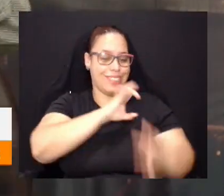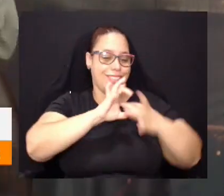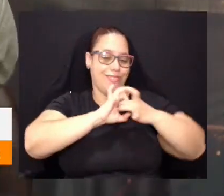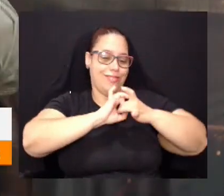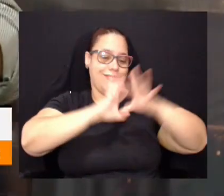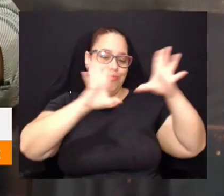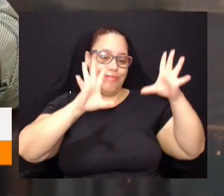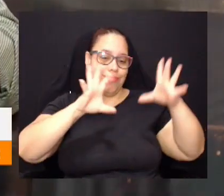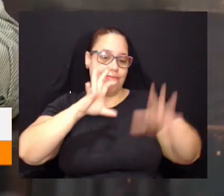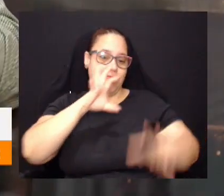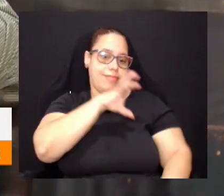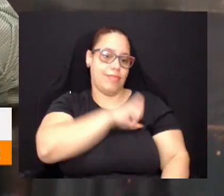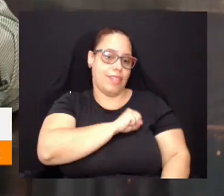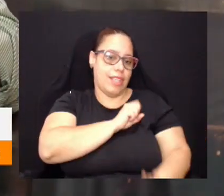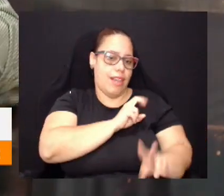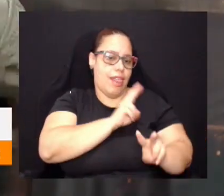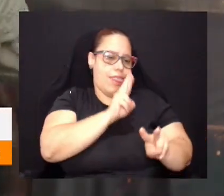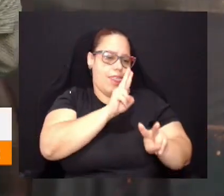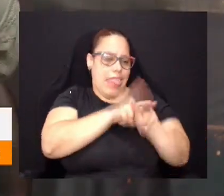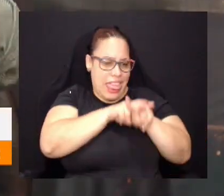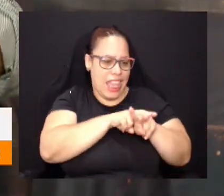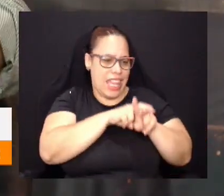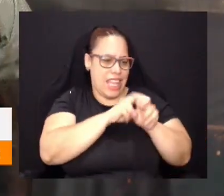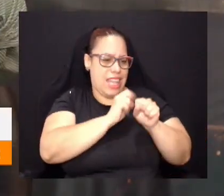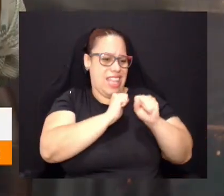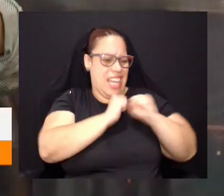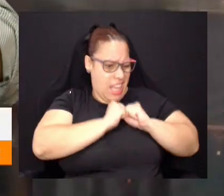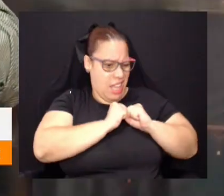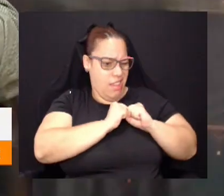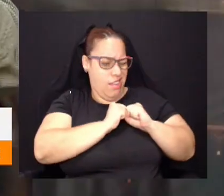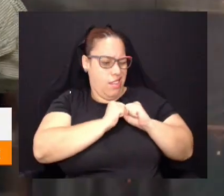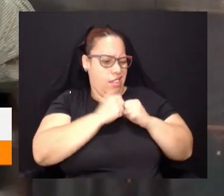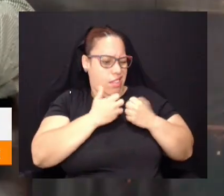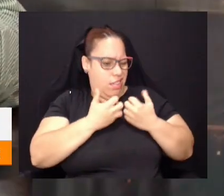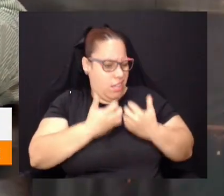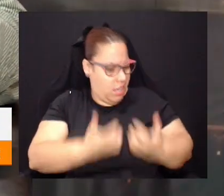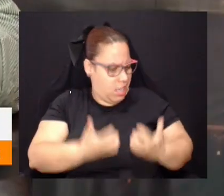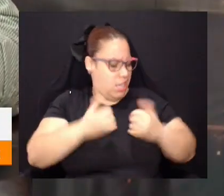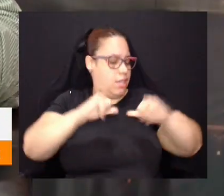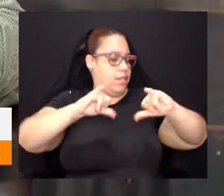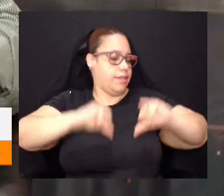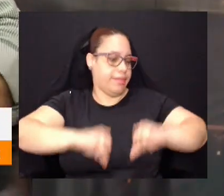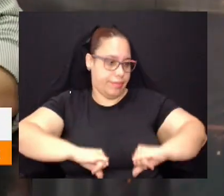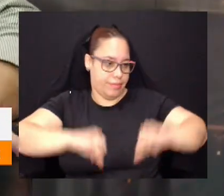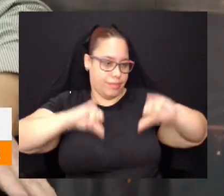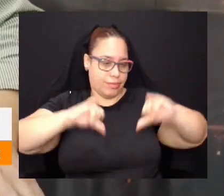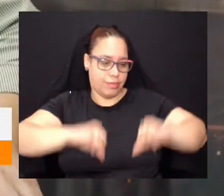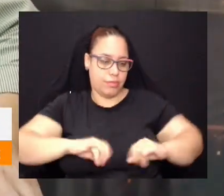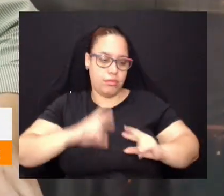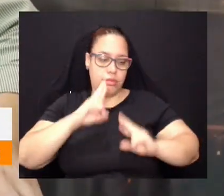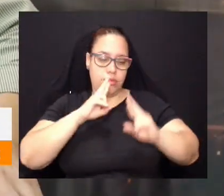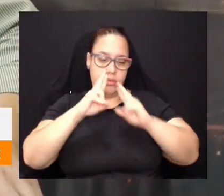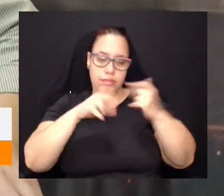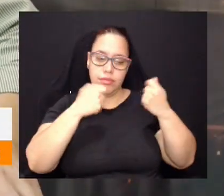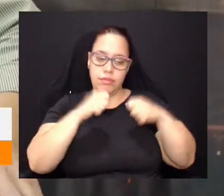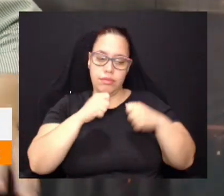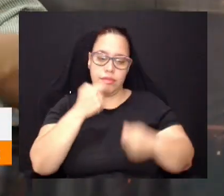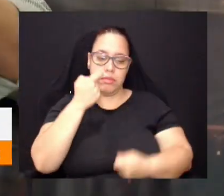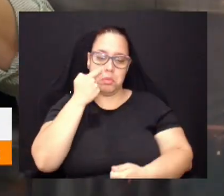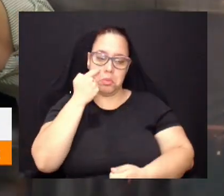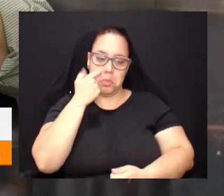está te restringindo, se o amor está trazendo tensão, sofrimento, essa relação precisa seriamente ser